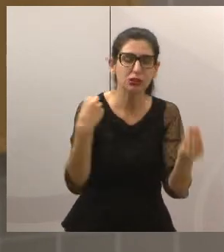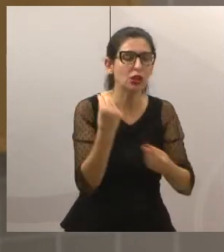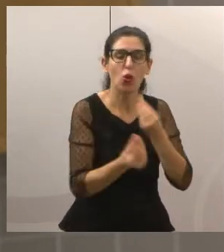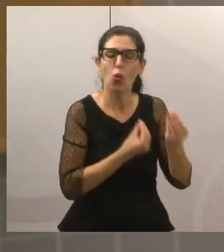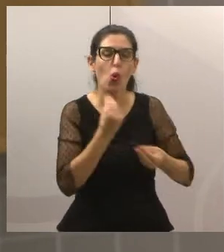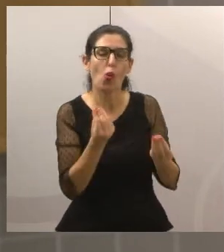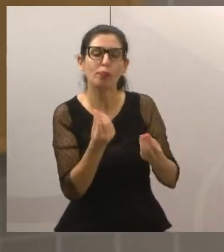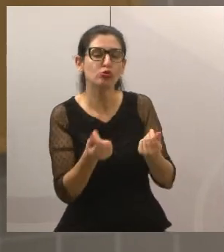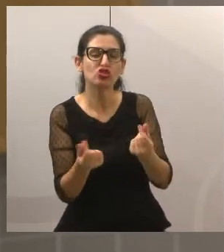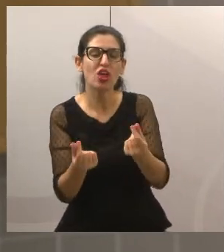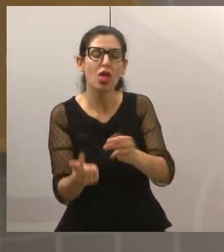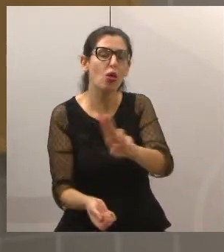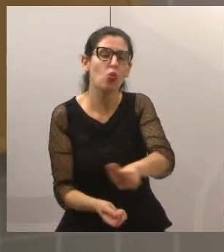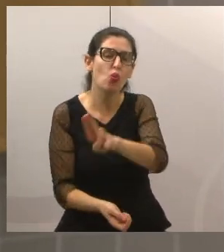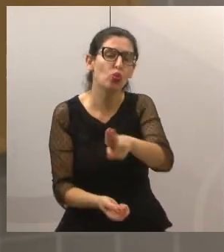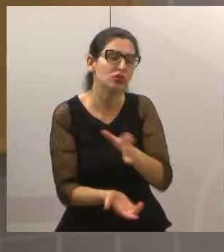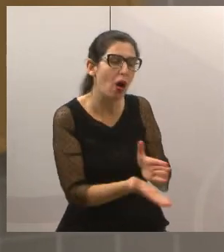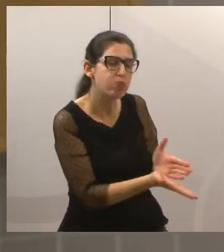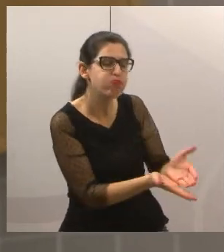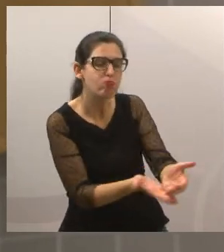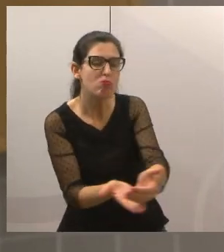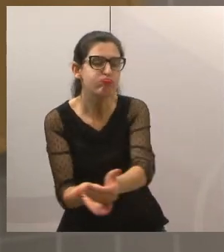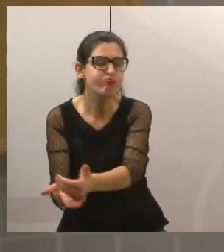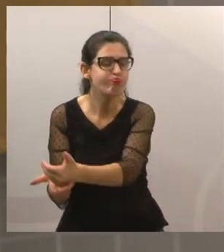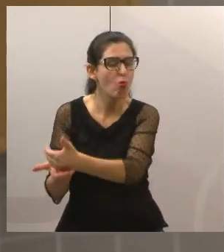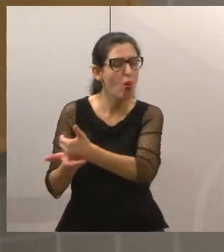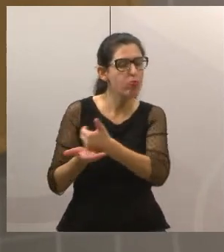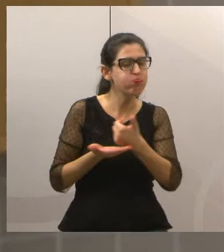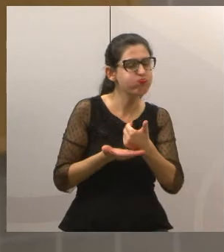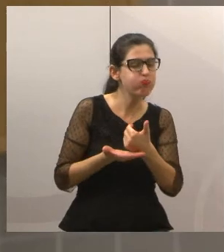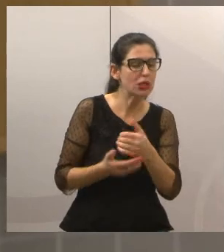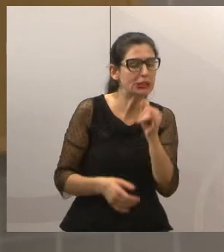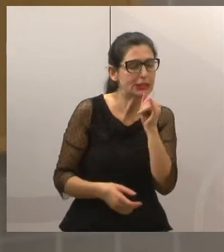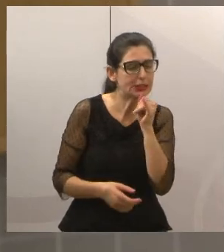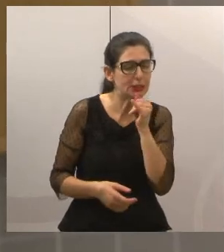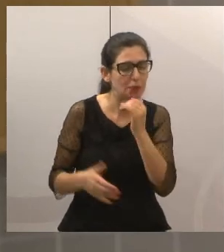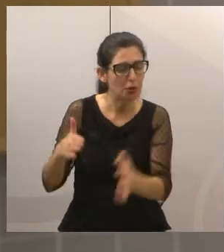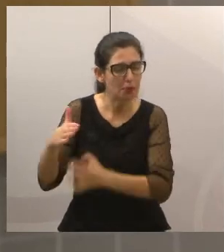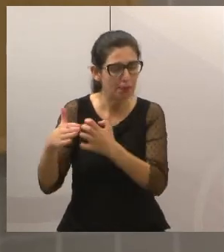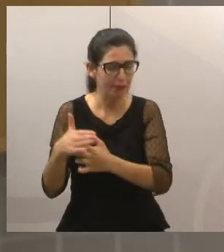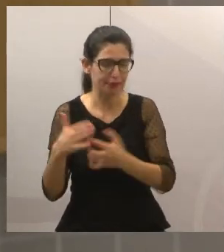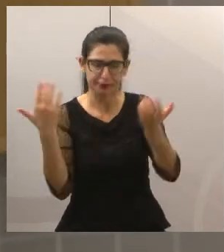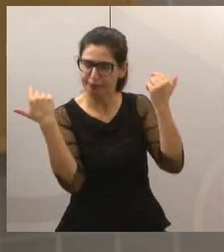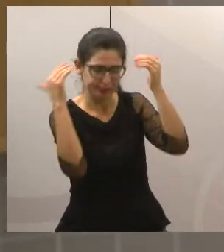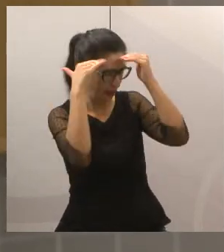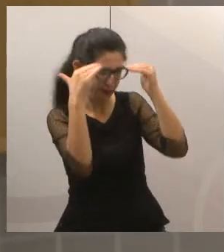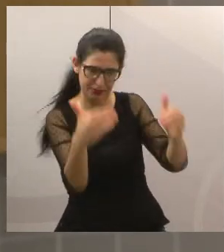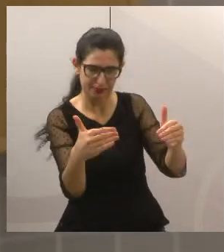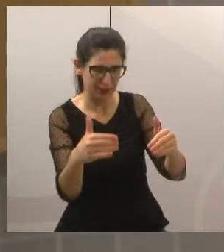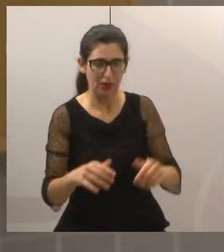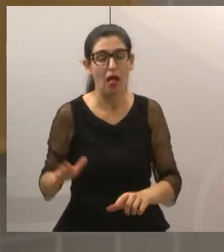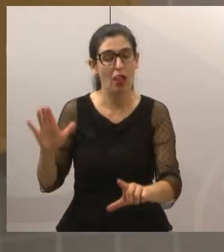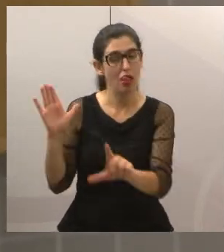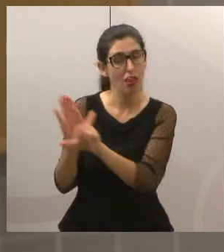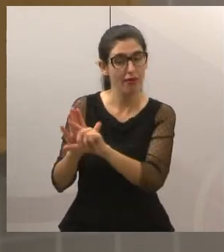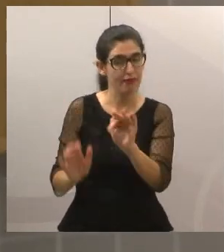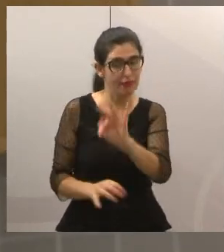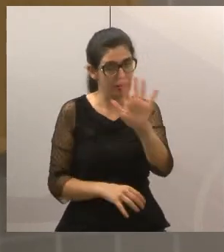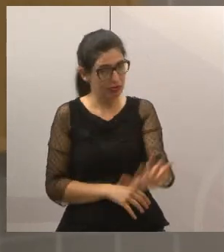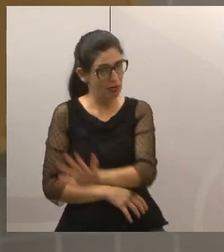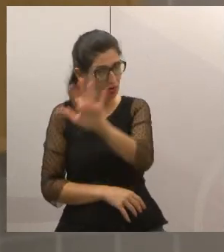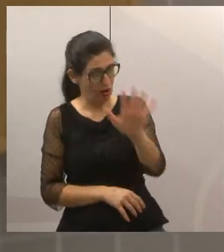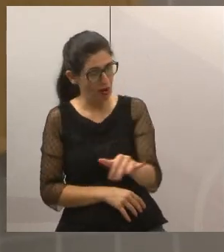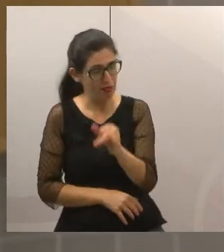de repasse, e se a entidade não faz a documentação conforme a lei, que não é nenhuma lei municipal, uma lei federal,